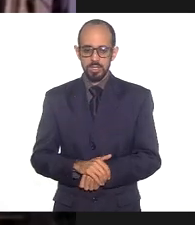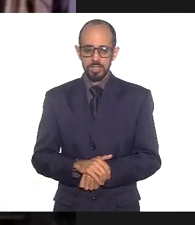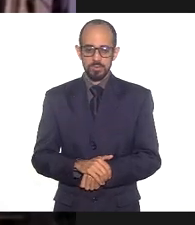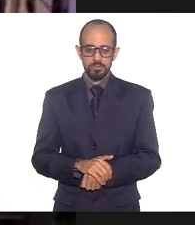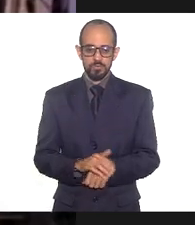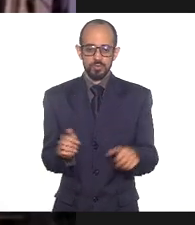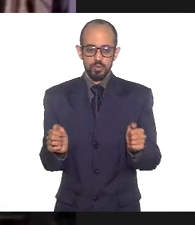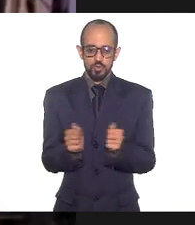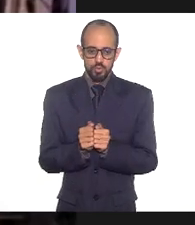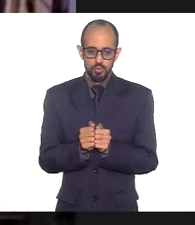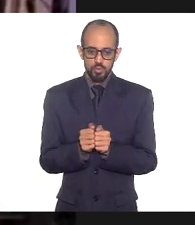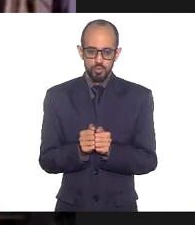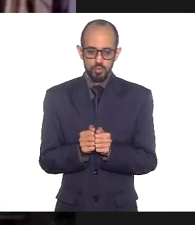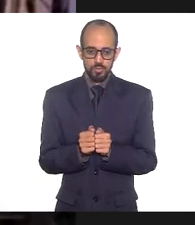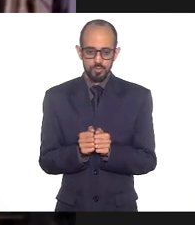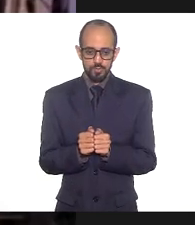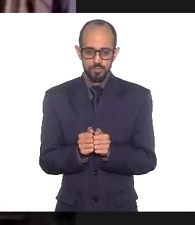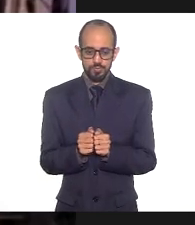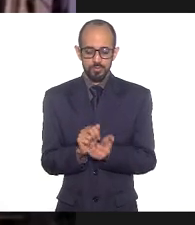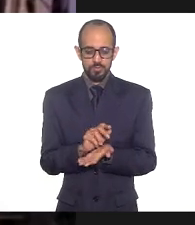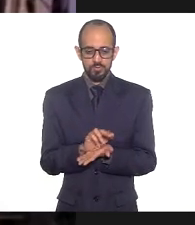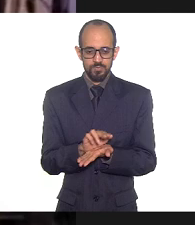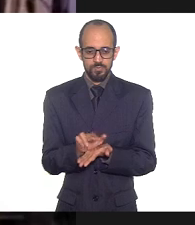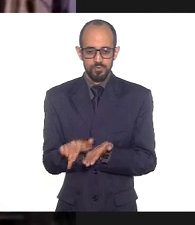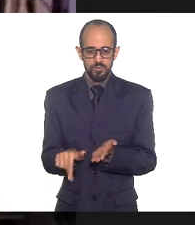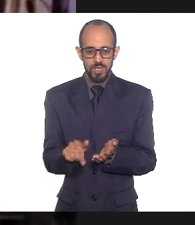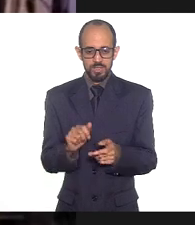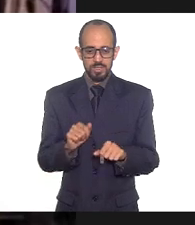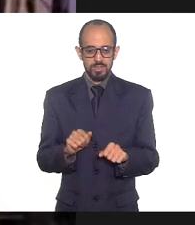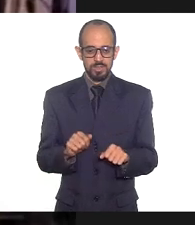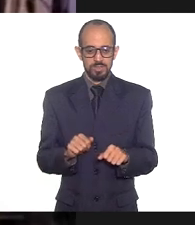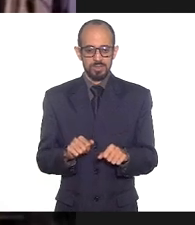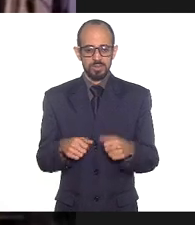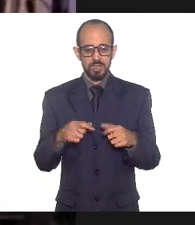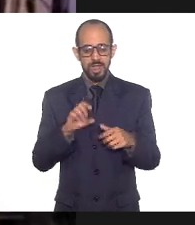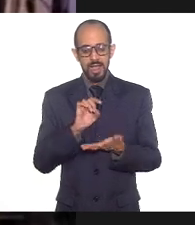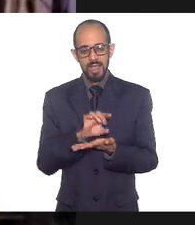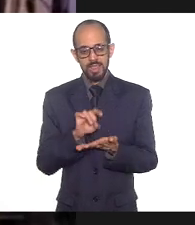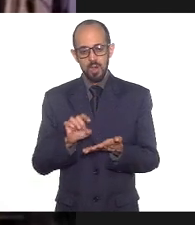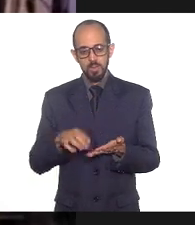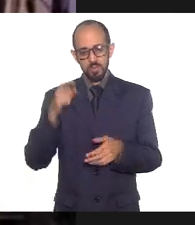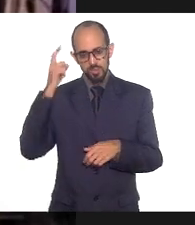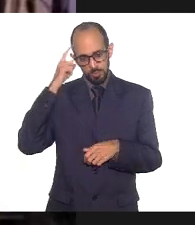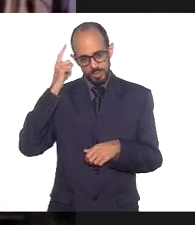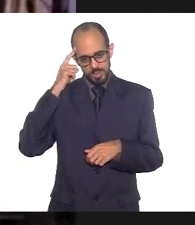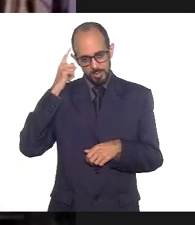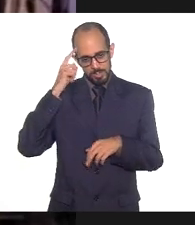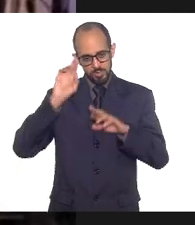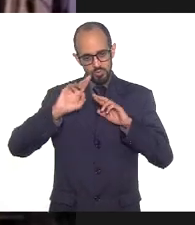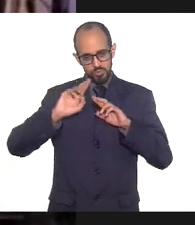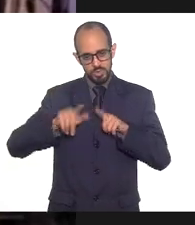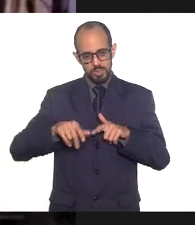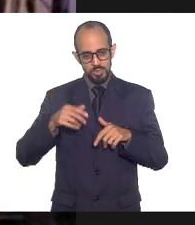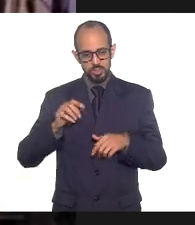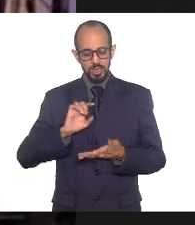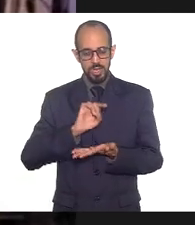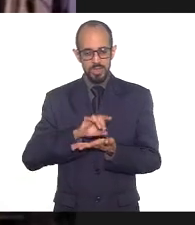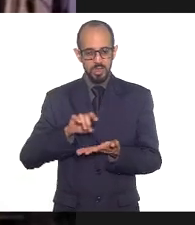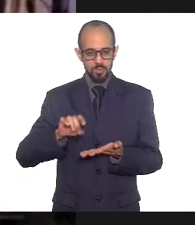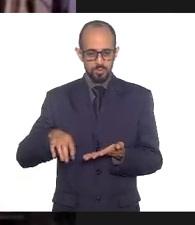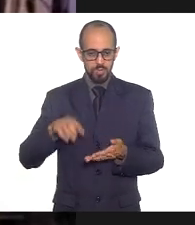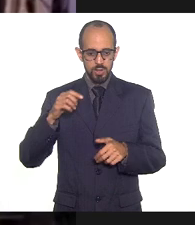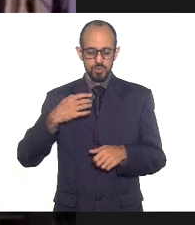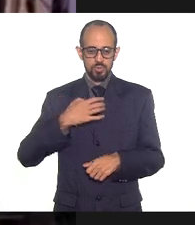compõem essa bancada uma bancada de verso uma pancada Cada uma com seu pensamento com sua Ideologia cada